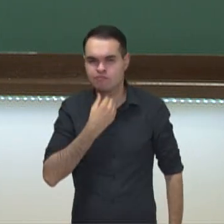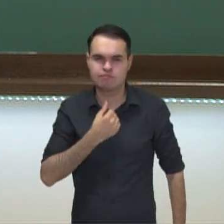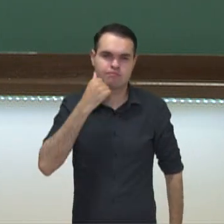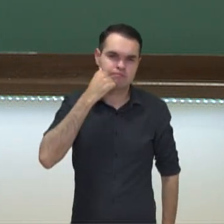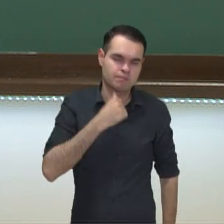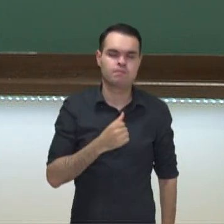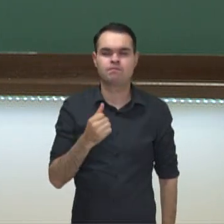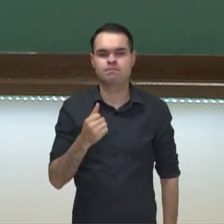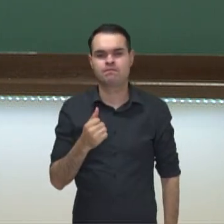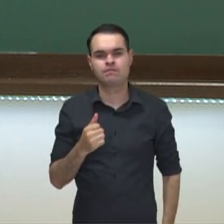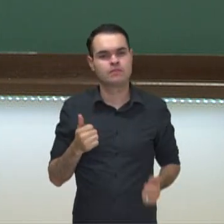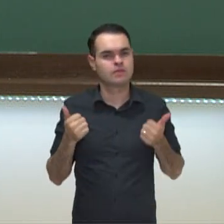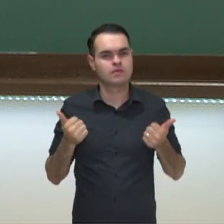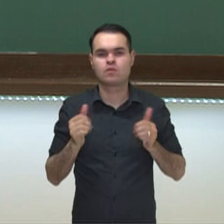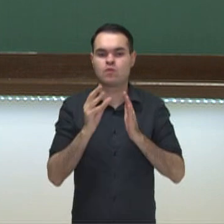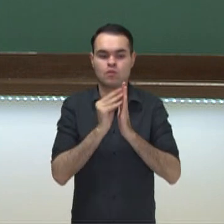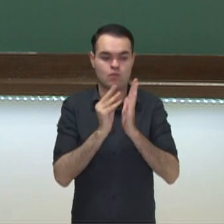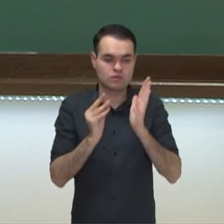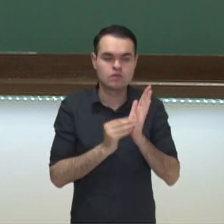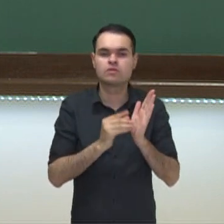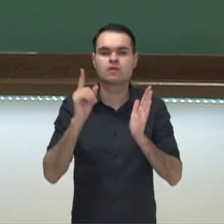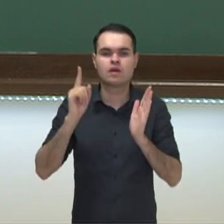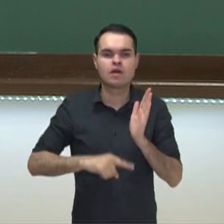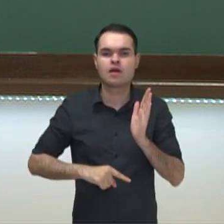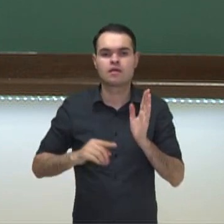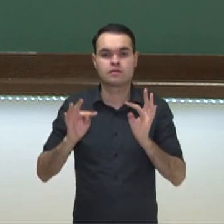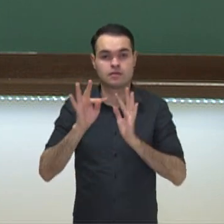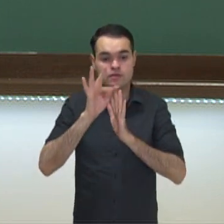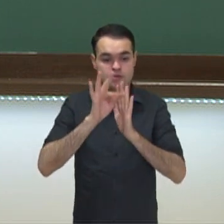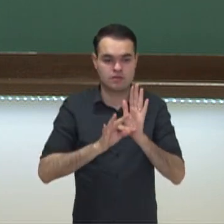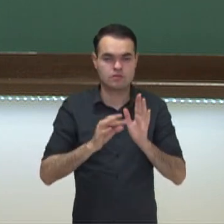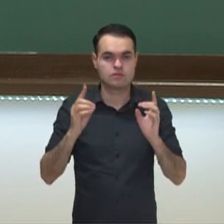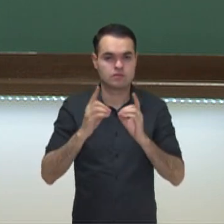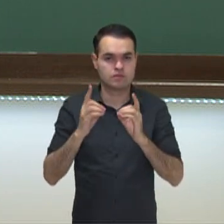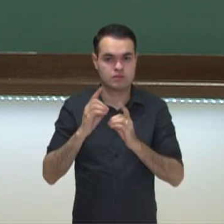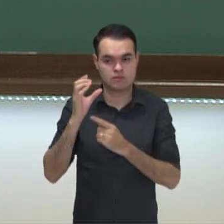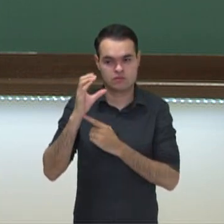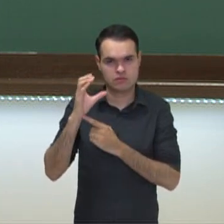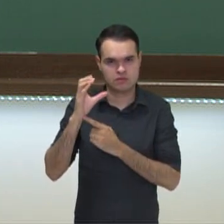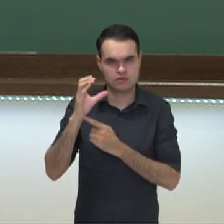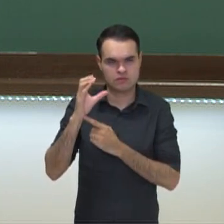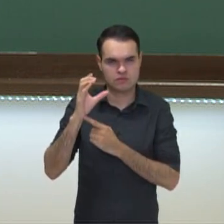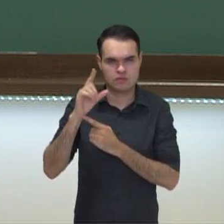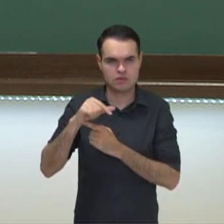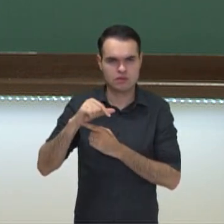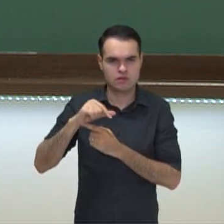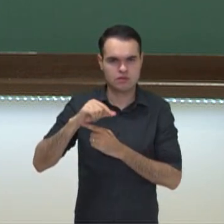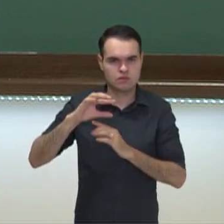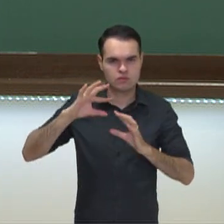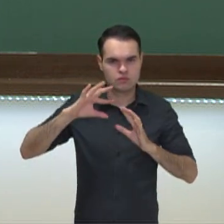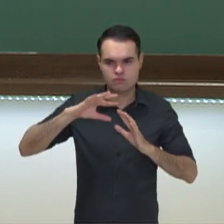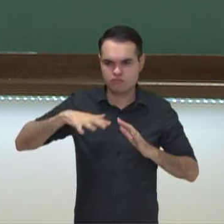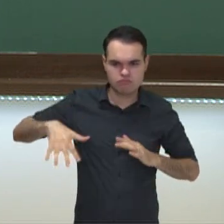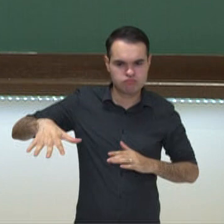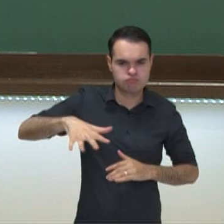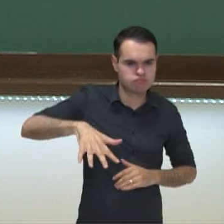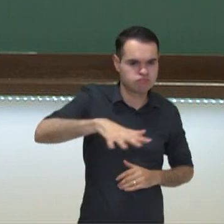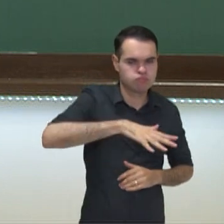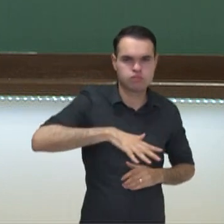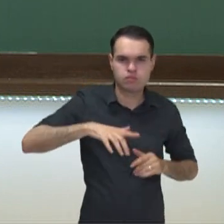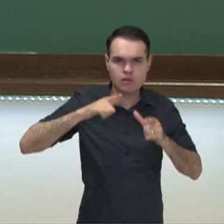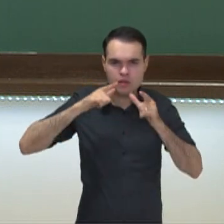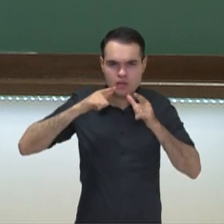nosso conteúdo é texto didático científico. Um texto que junta dois discursos importantes da nossa língua